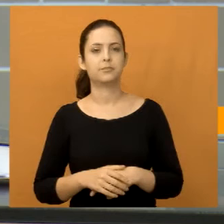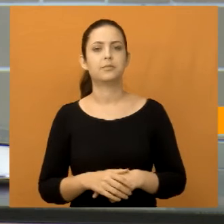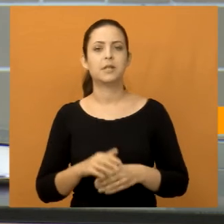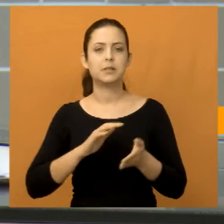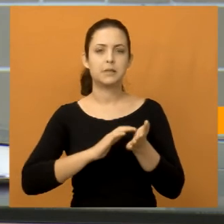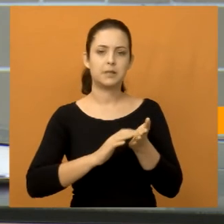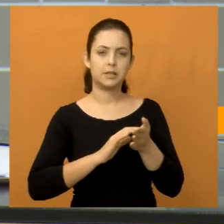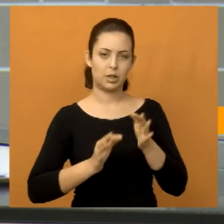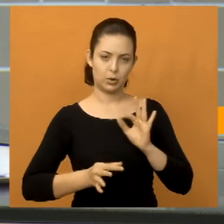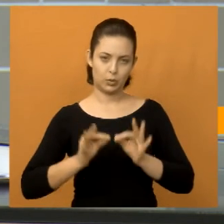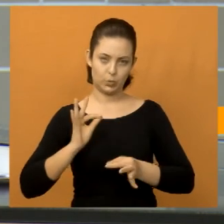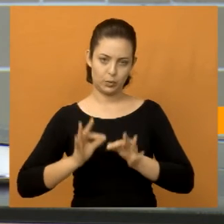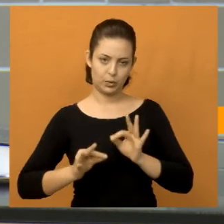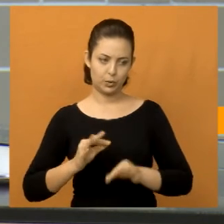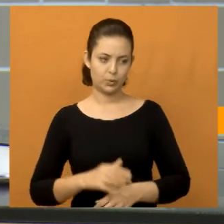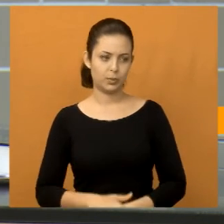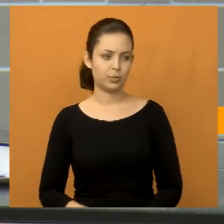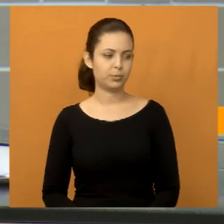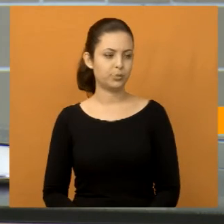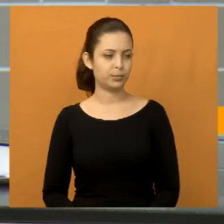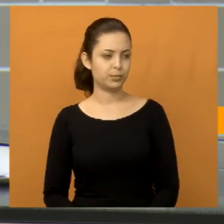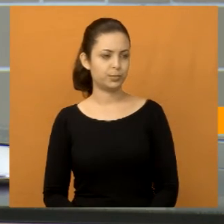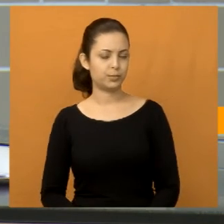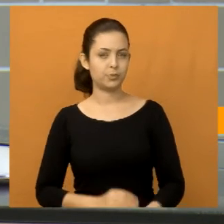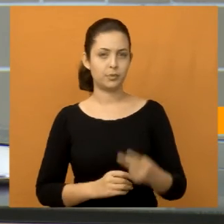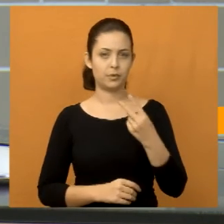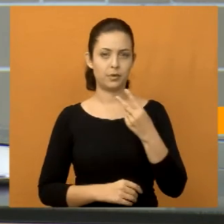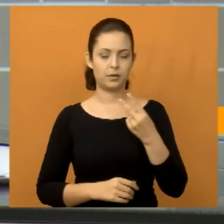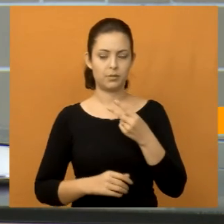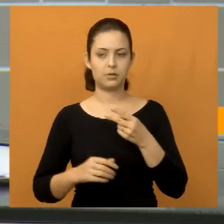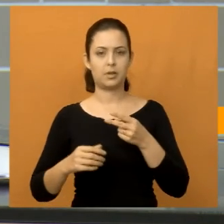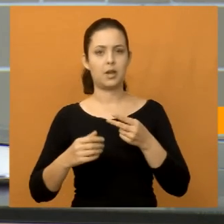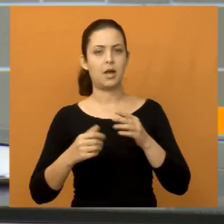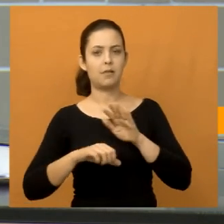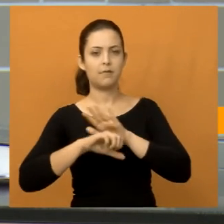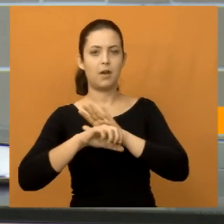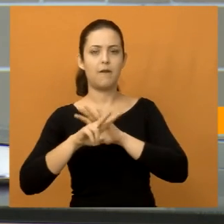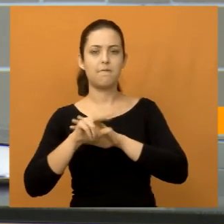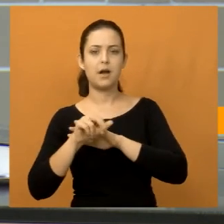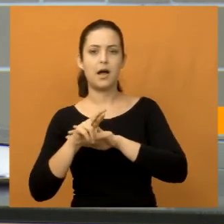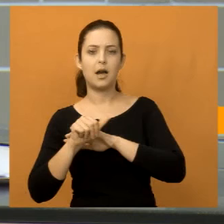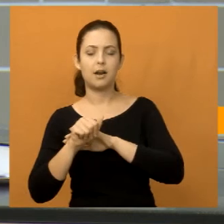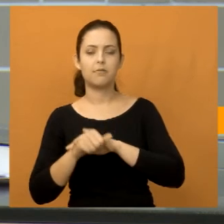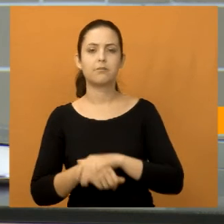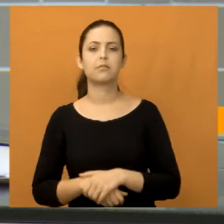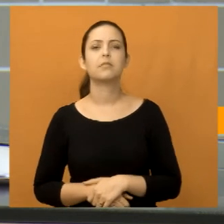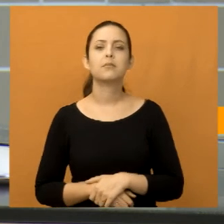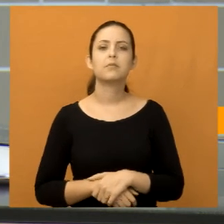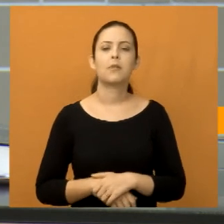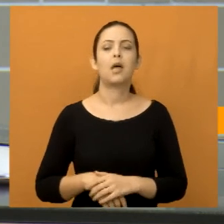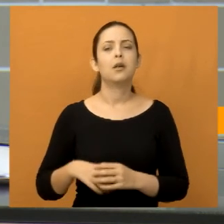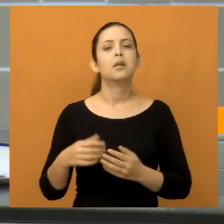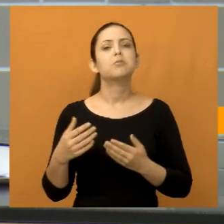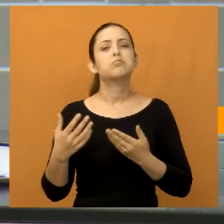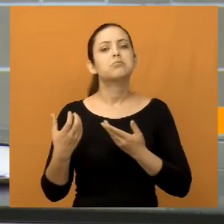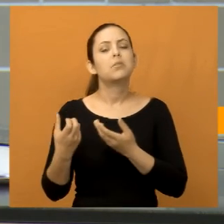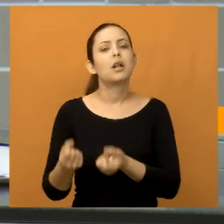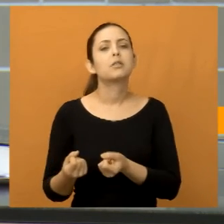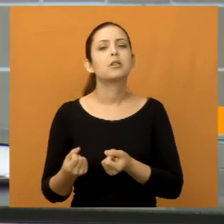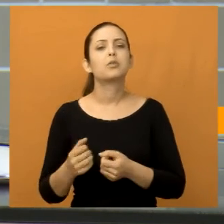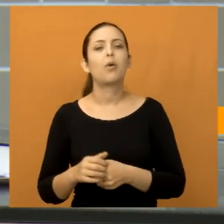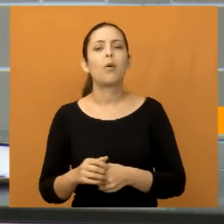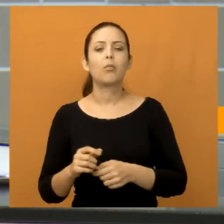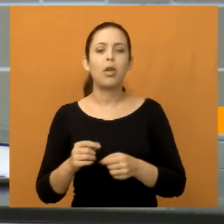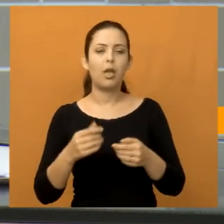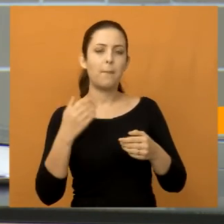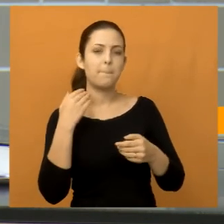de Assuntos Jurídicos, a Segunda Vara Criminal de Jacareí deferiu o pedido de quebra, determinando